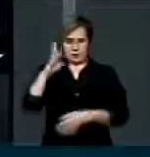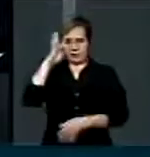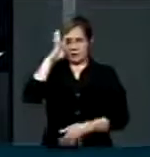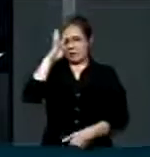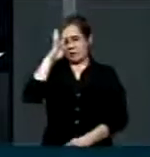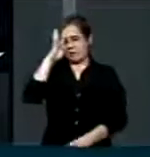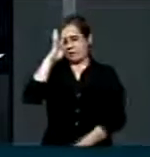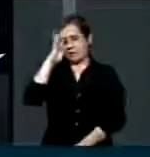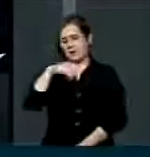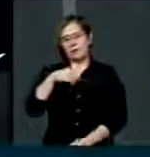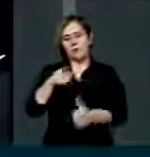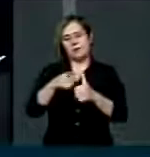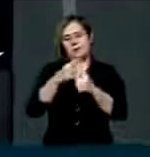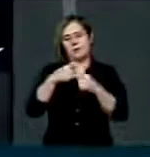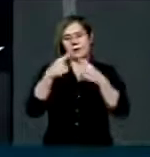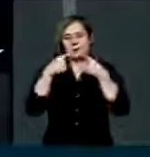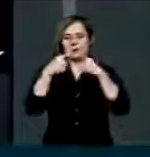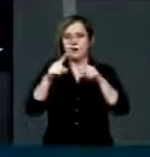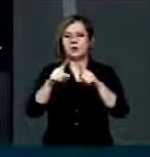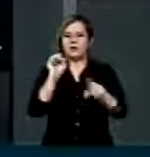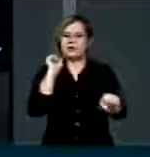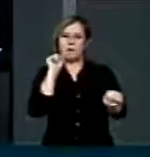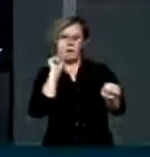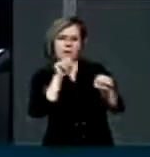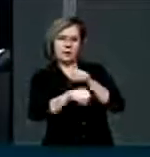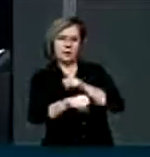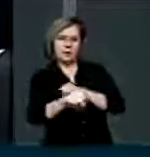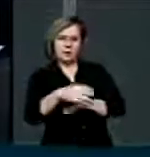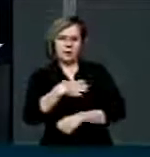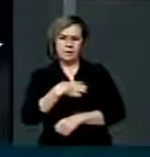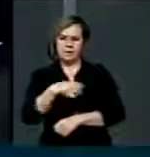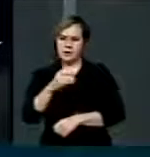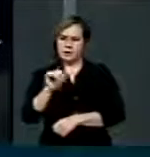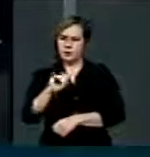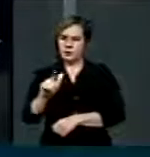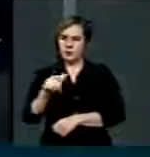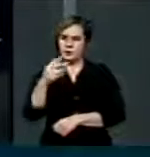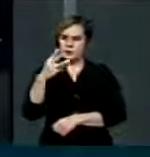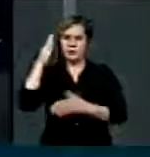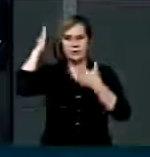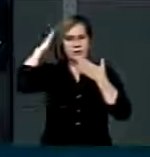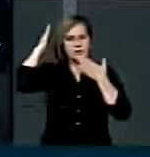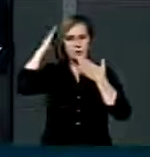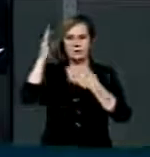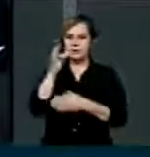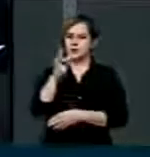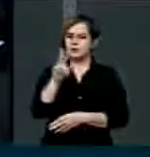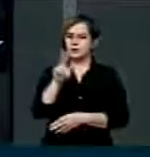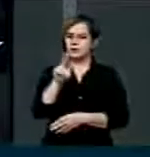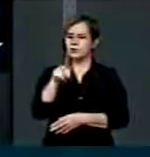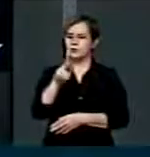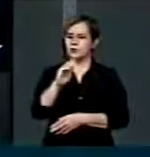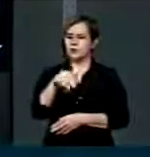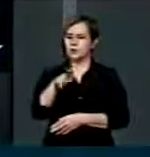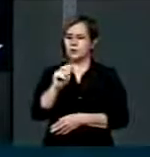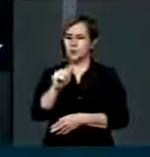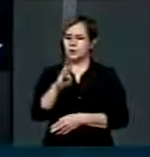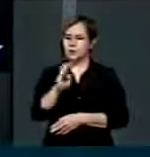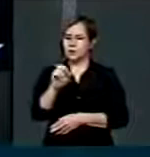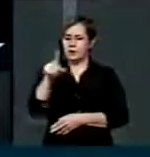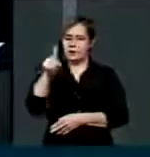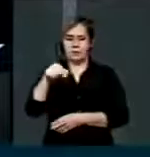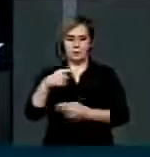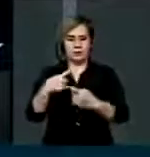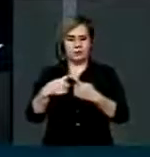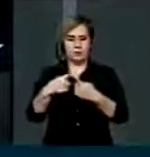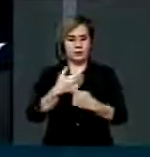O primeiro, a denúncia do assassinato na Bahia, no sul da Bahia, de 3 índios tupinambás, em consequência da